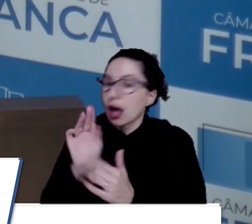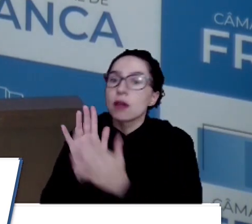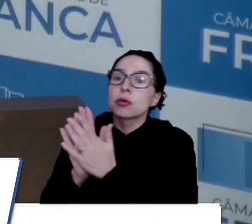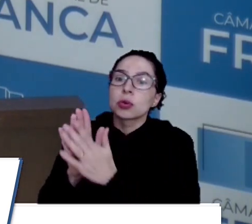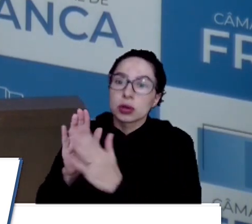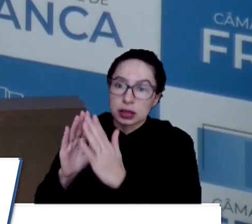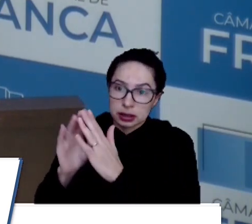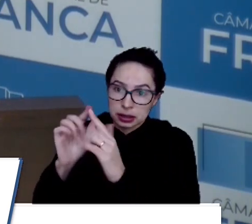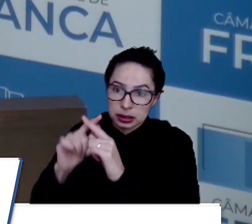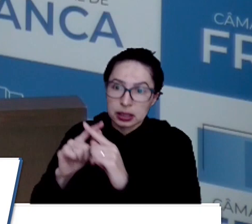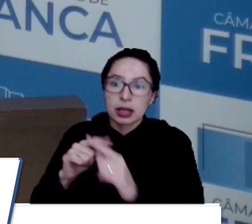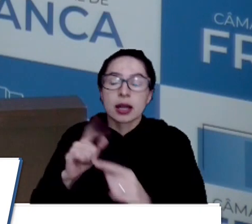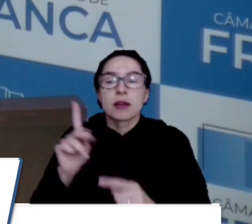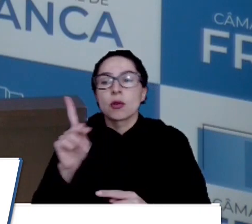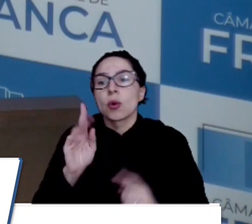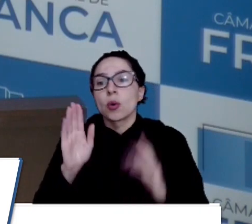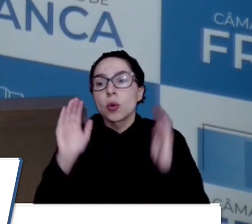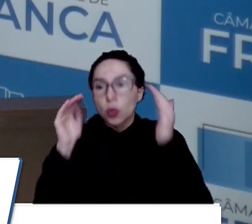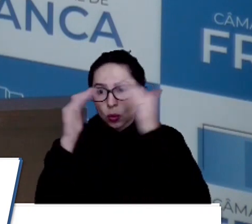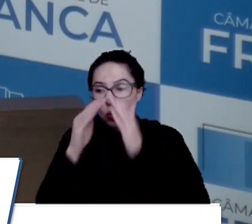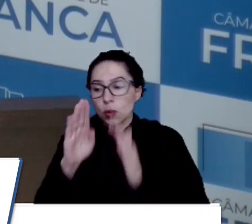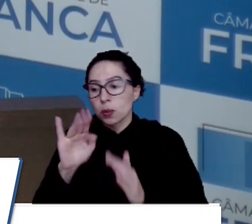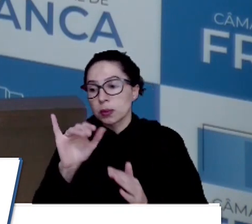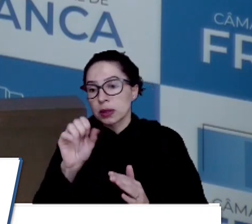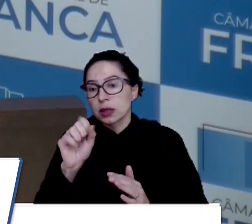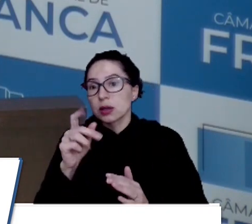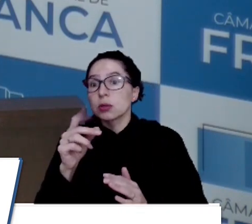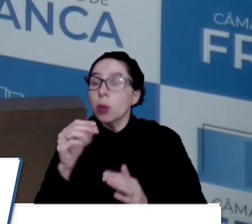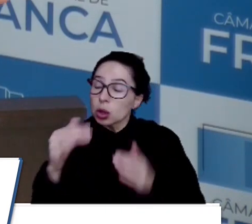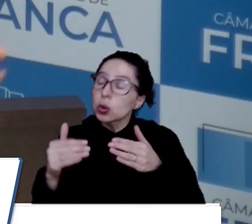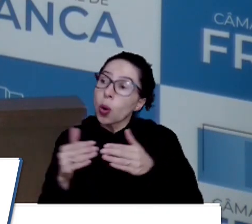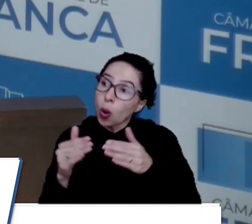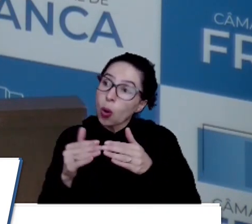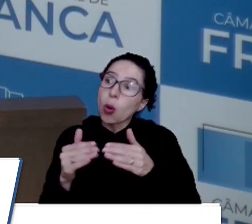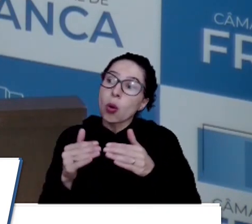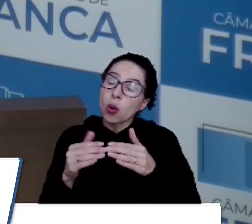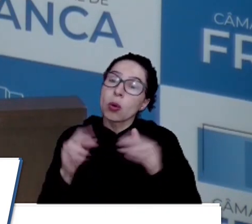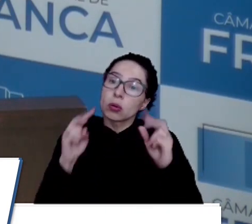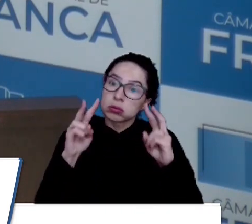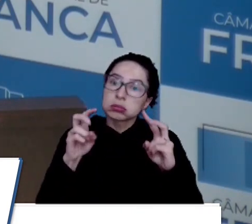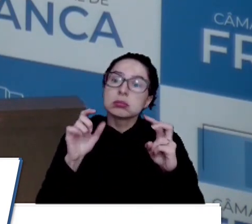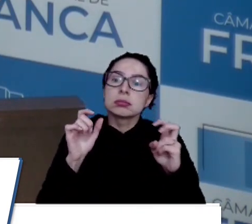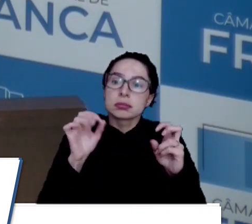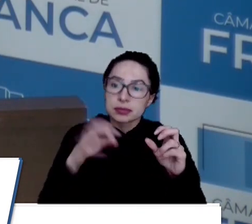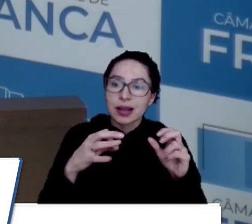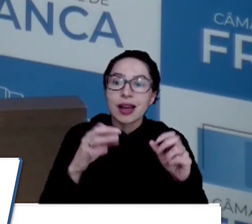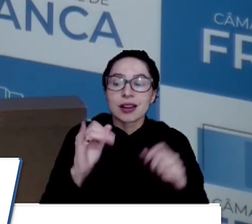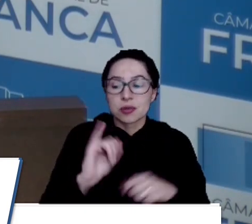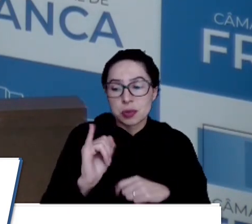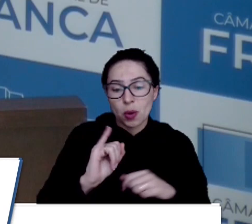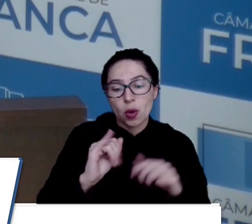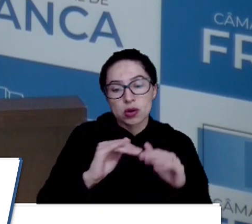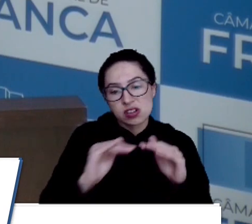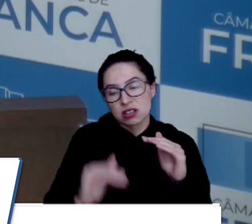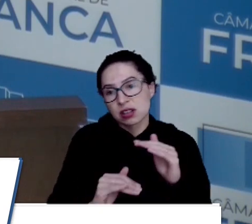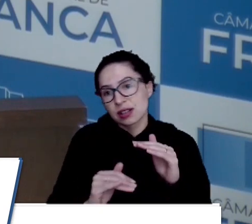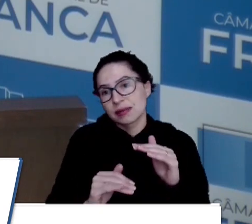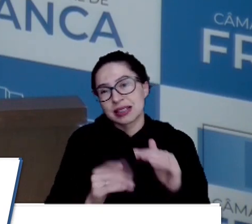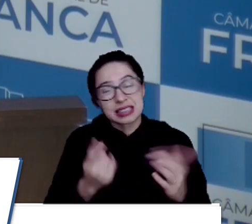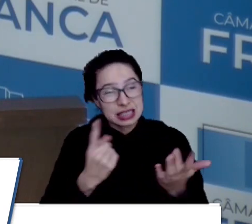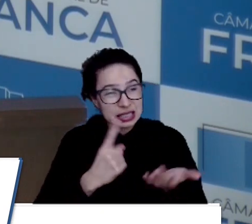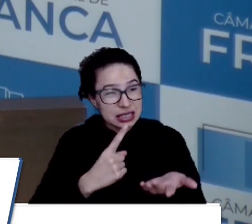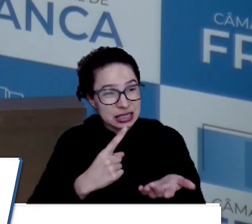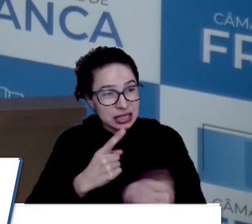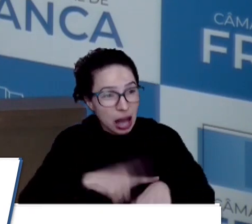do bispo, eles todos concordam com a pauta, que a pauta empobrece a população, mas na hora de você pedir um